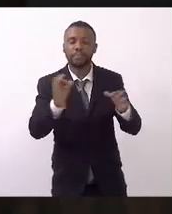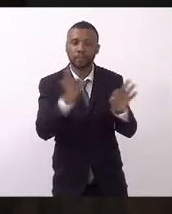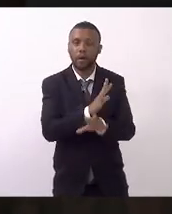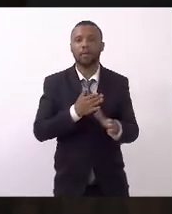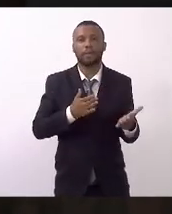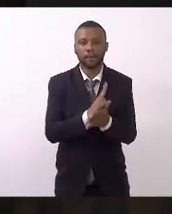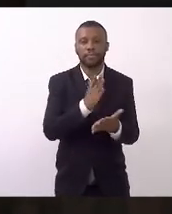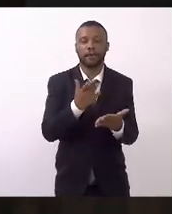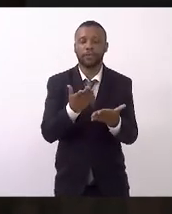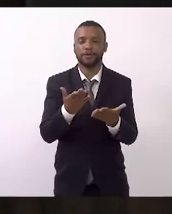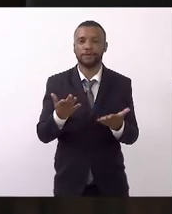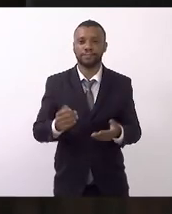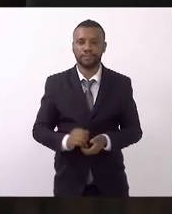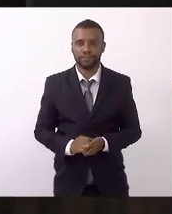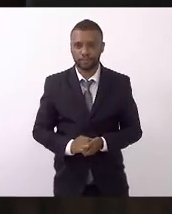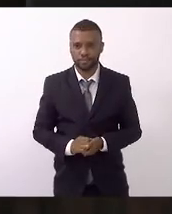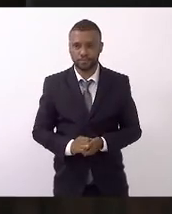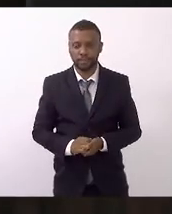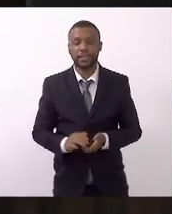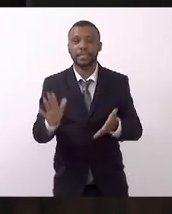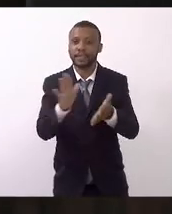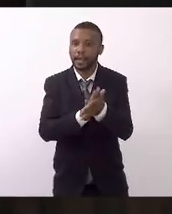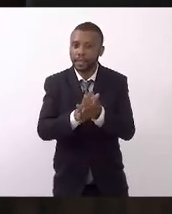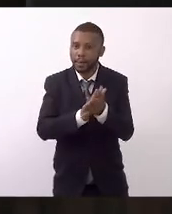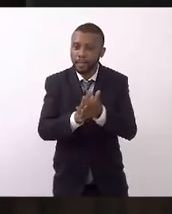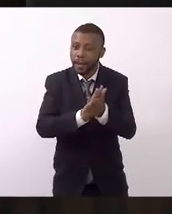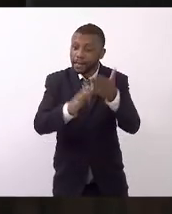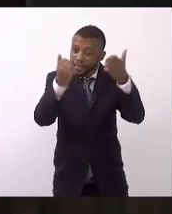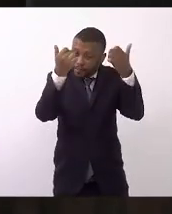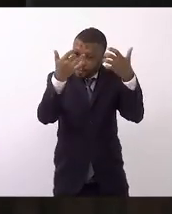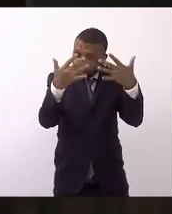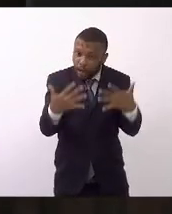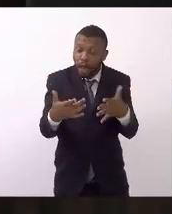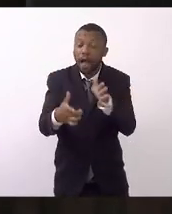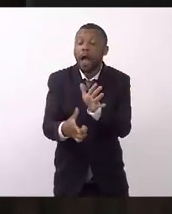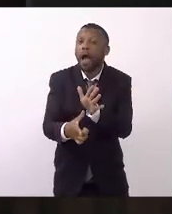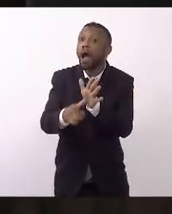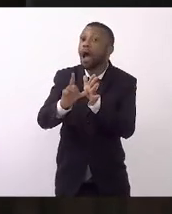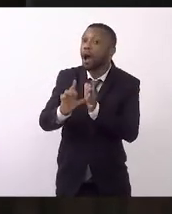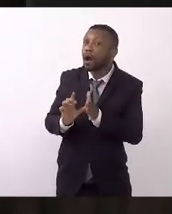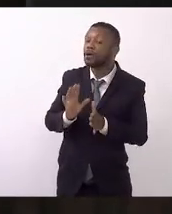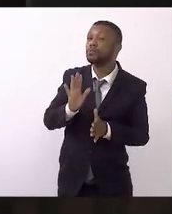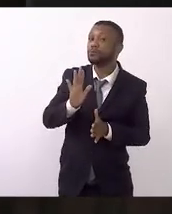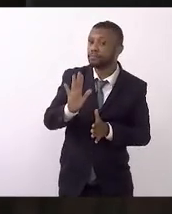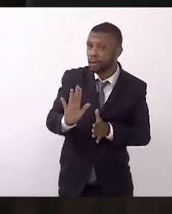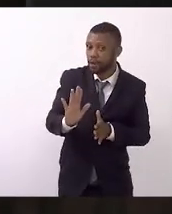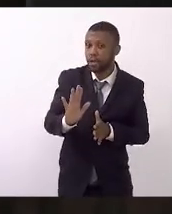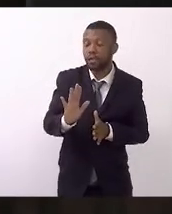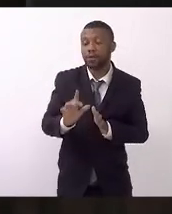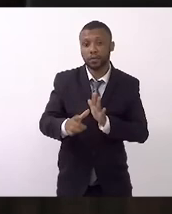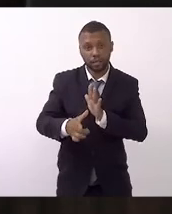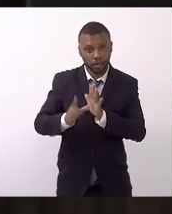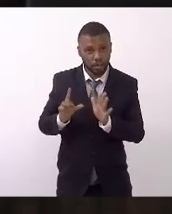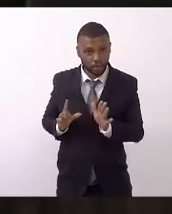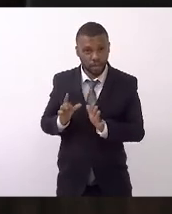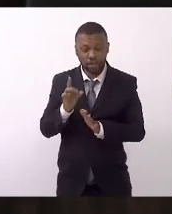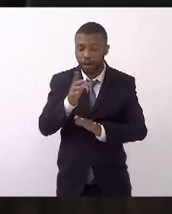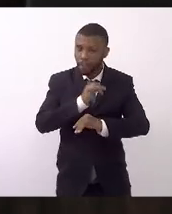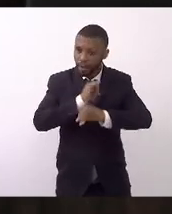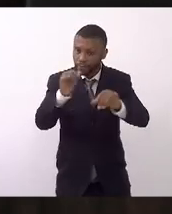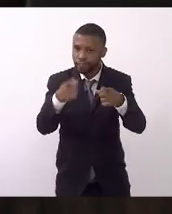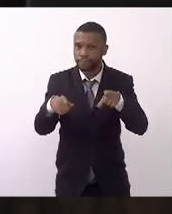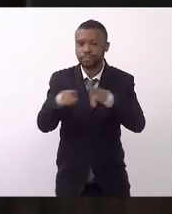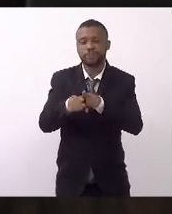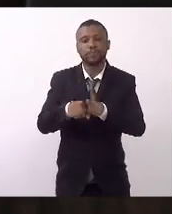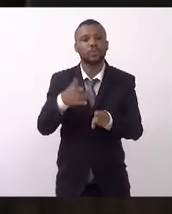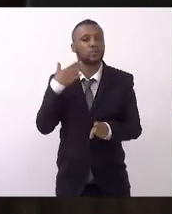aprovado. Nada mais havendo a tratar, antes, porém, só reforçando o discurso do